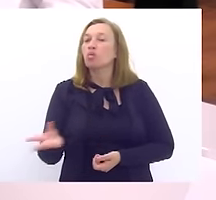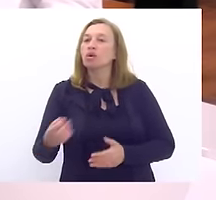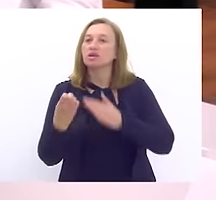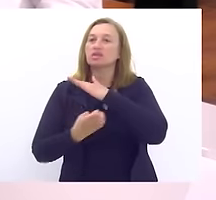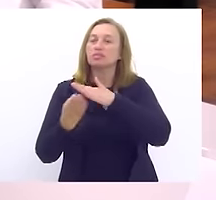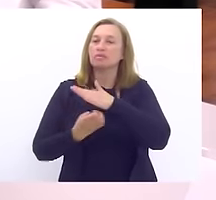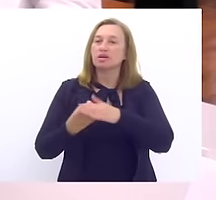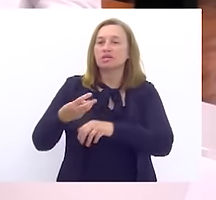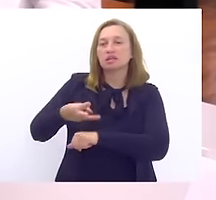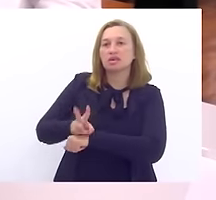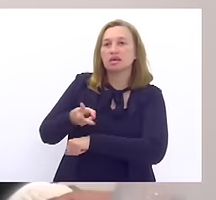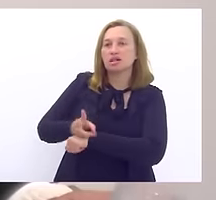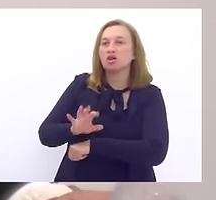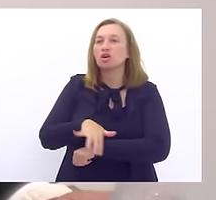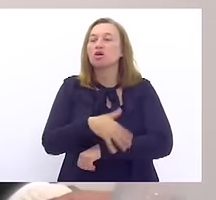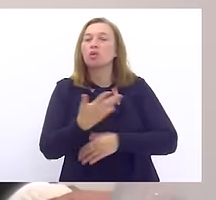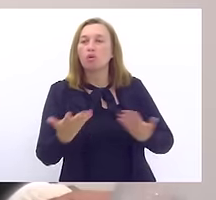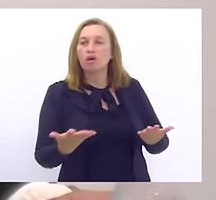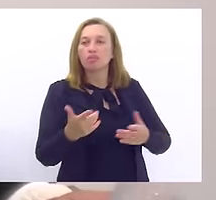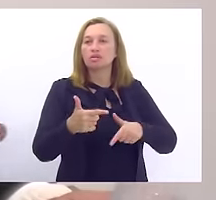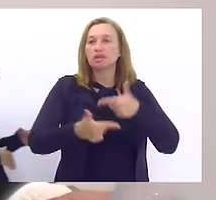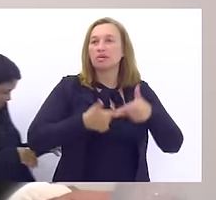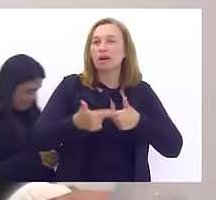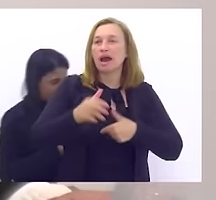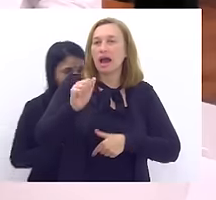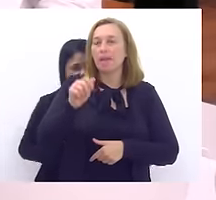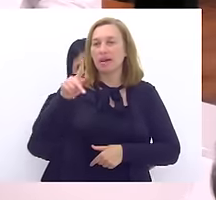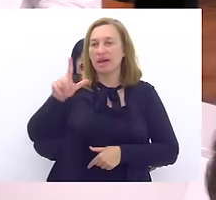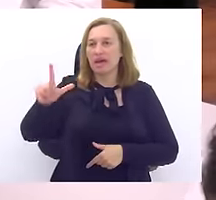terceirizadas e quais trabalhos para a pele